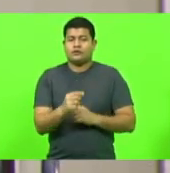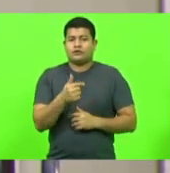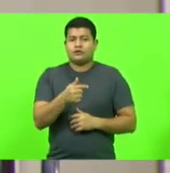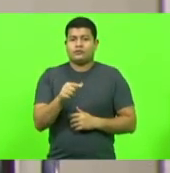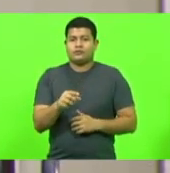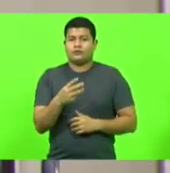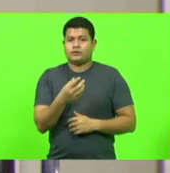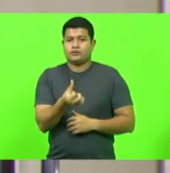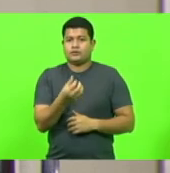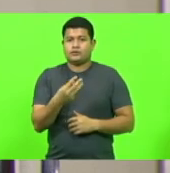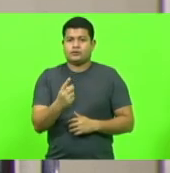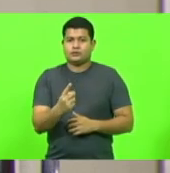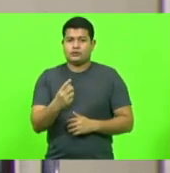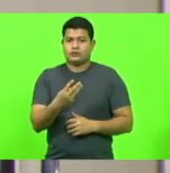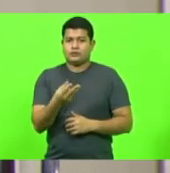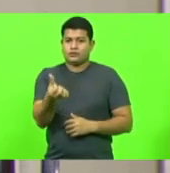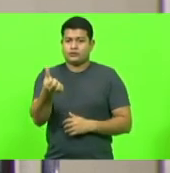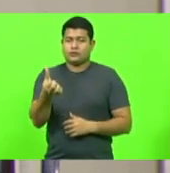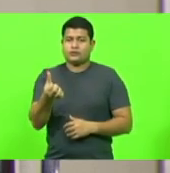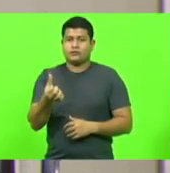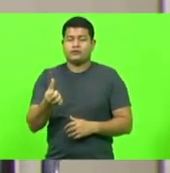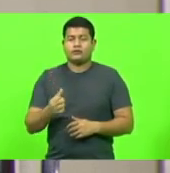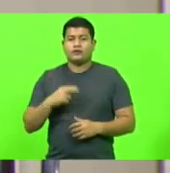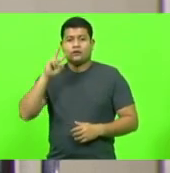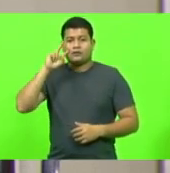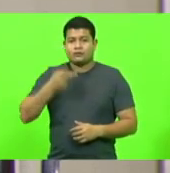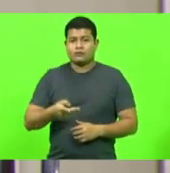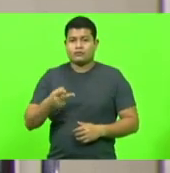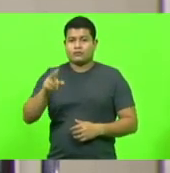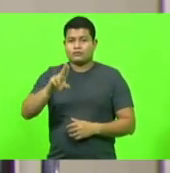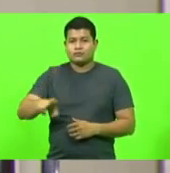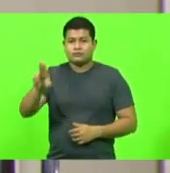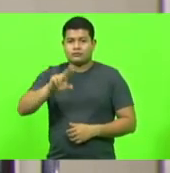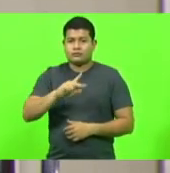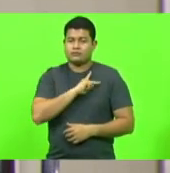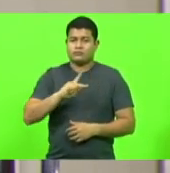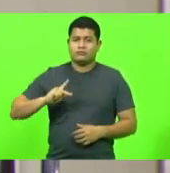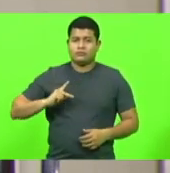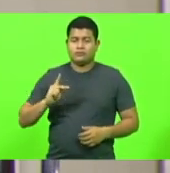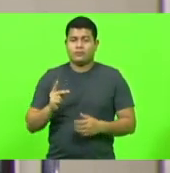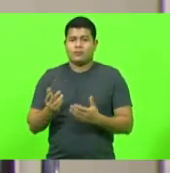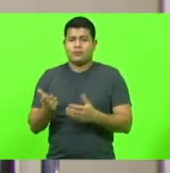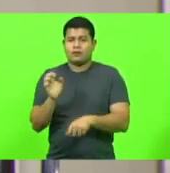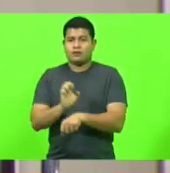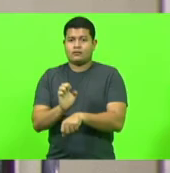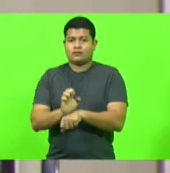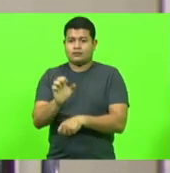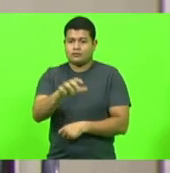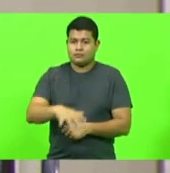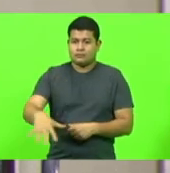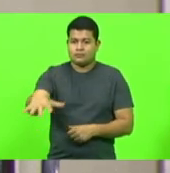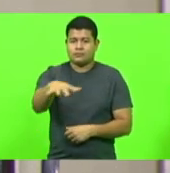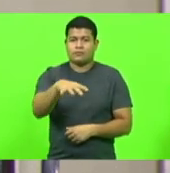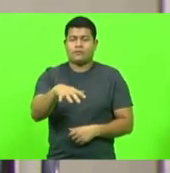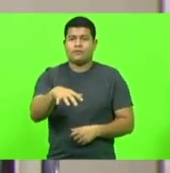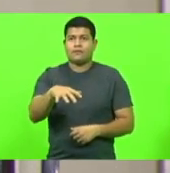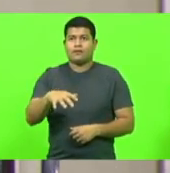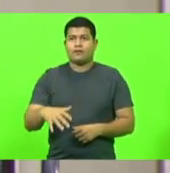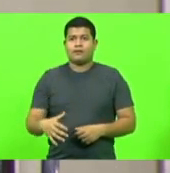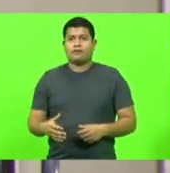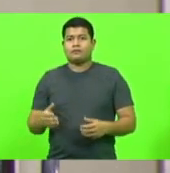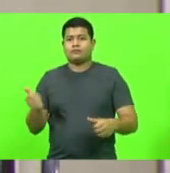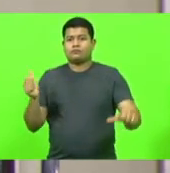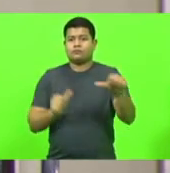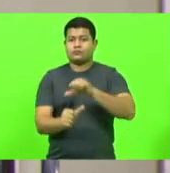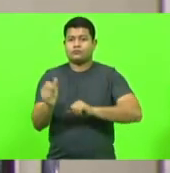que consolida as leis que dispõem sobre o reconhecimento de utilidade pública estadual no âmbito do Estado de Santa Catarina, para alterar